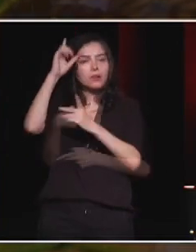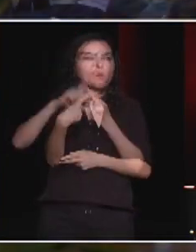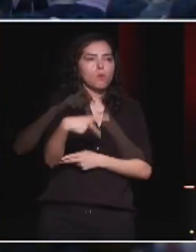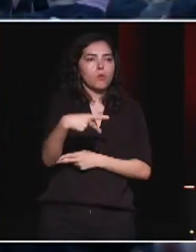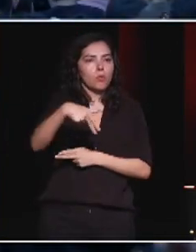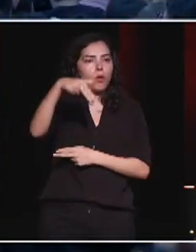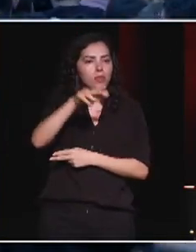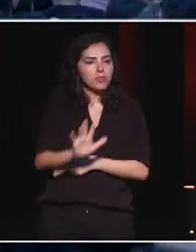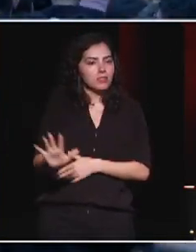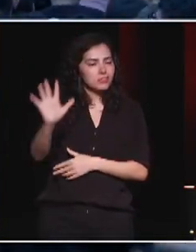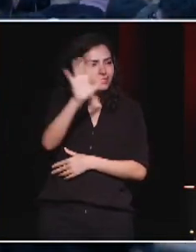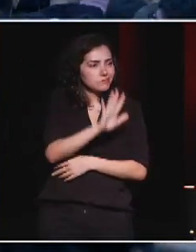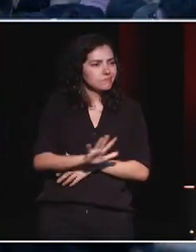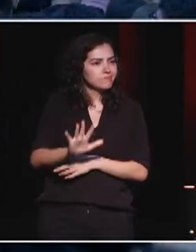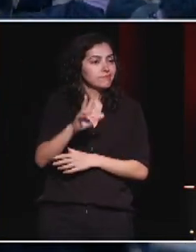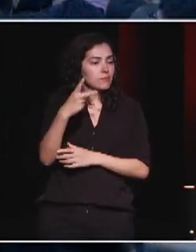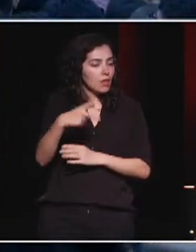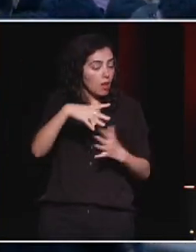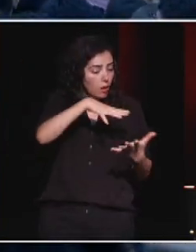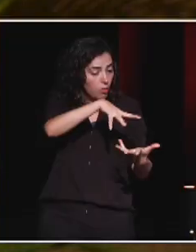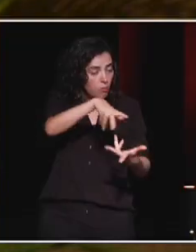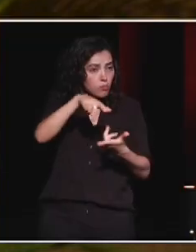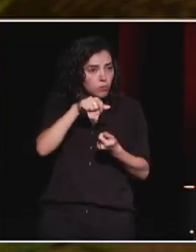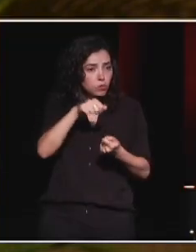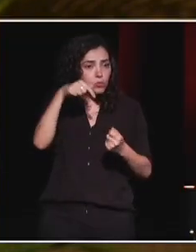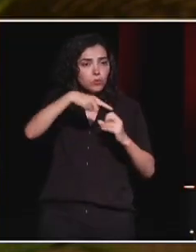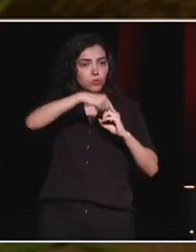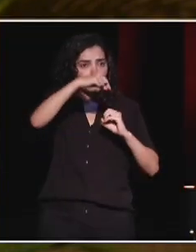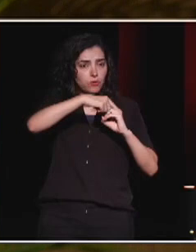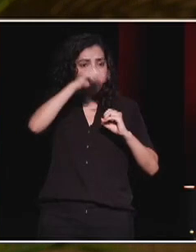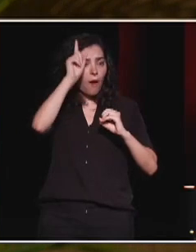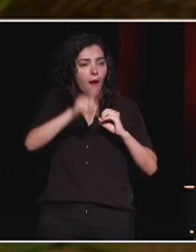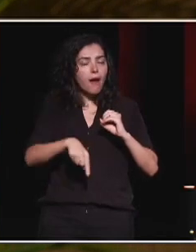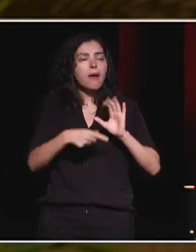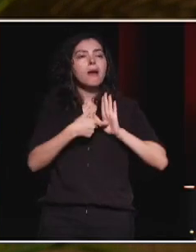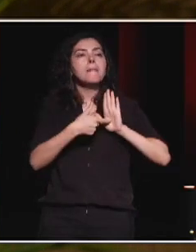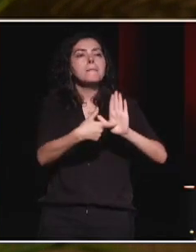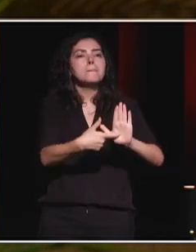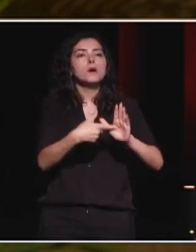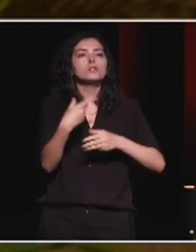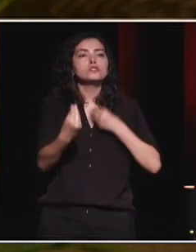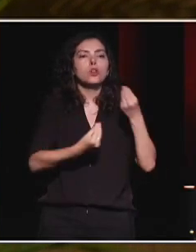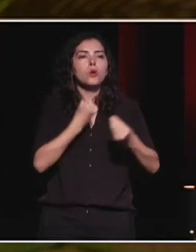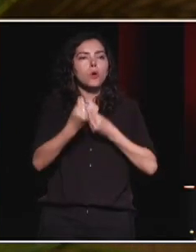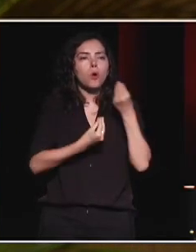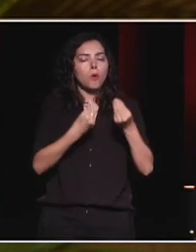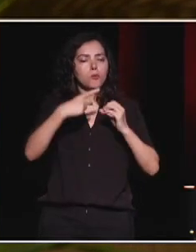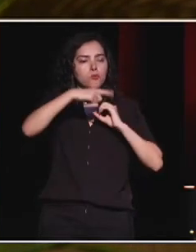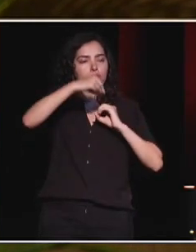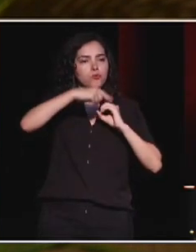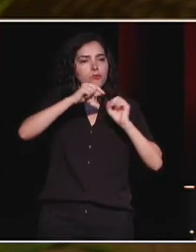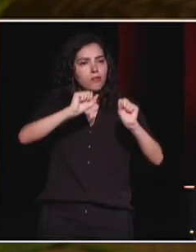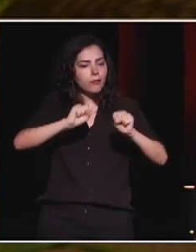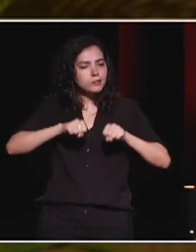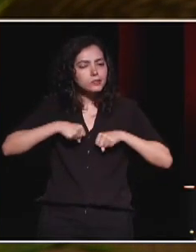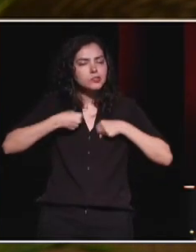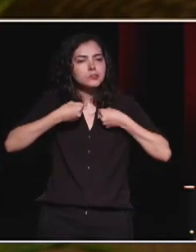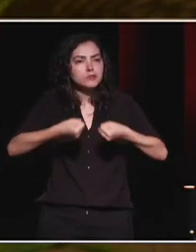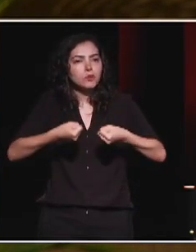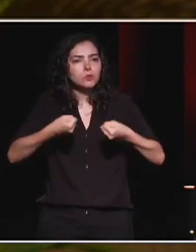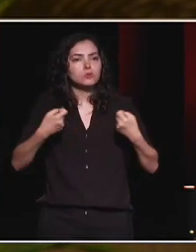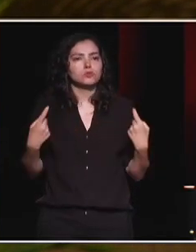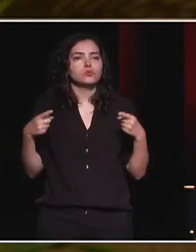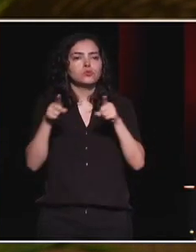O Mundo Unifó é um reflexo do compromisso da Universidade de Fortaleza, da Fundação Edson